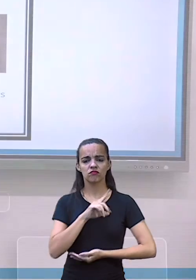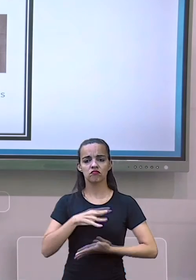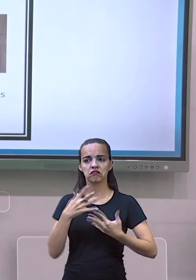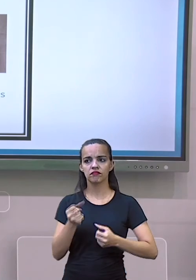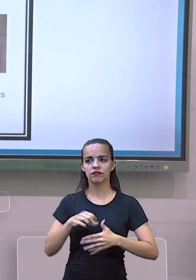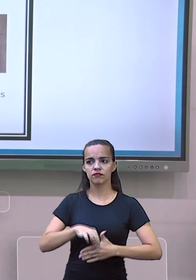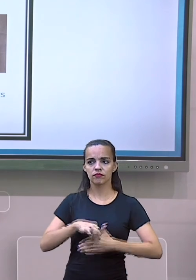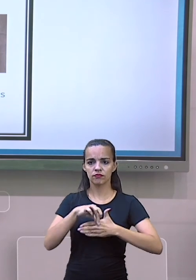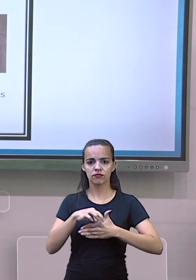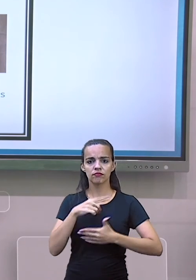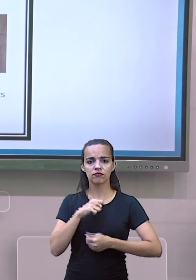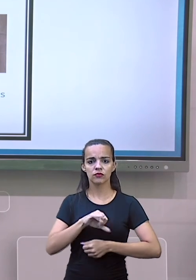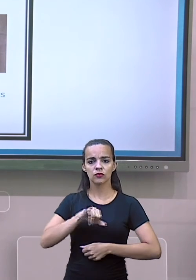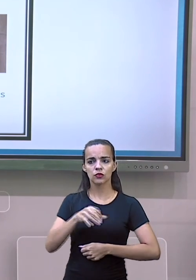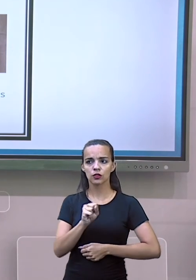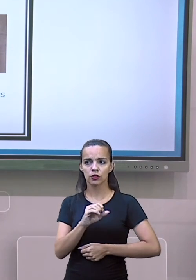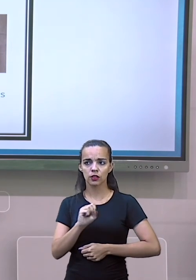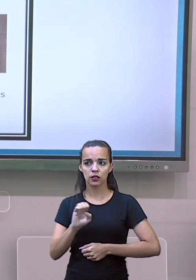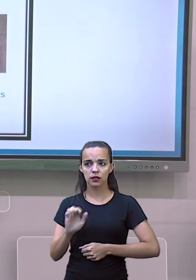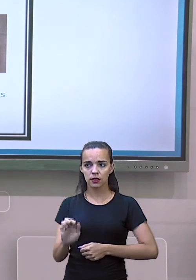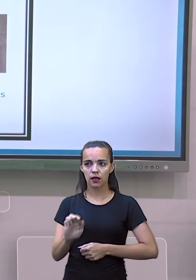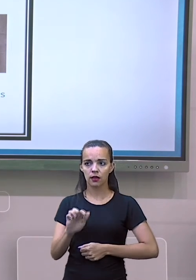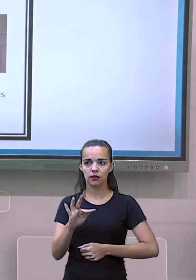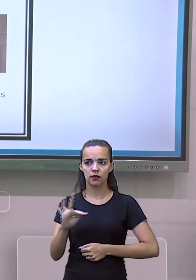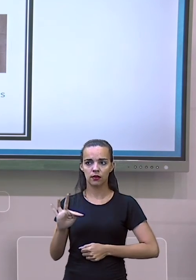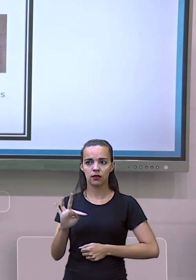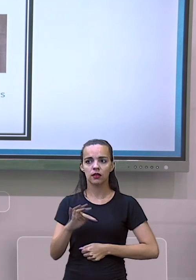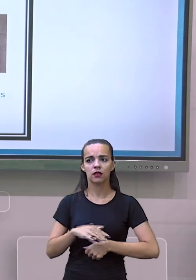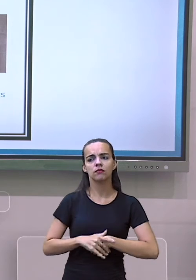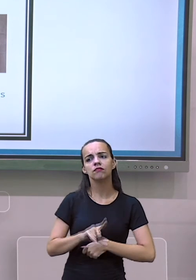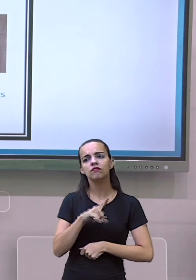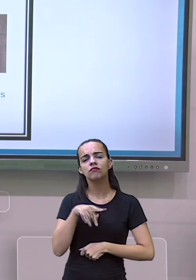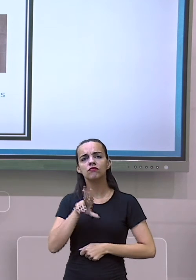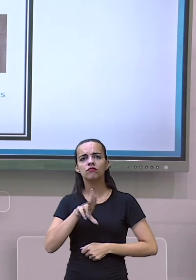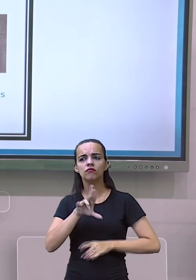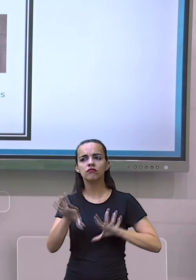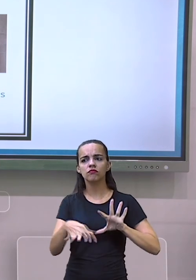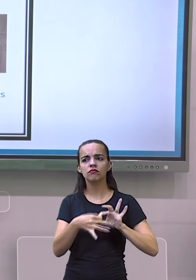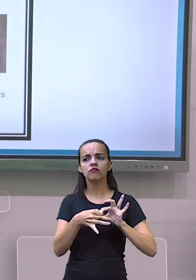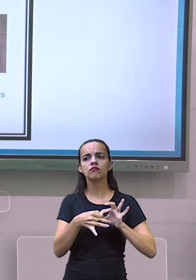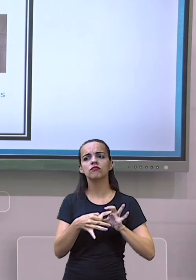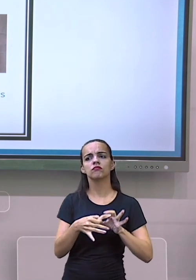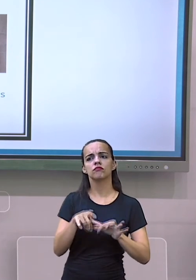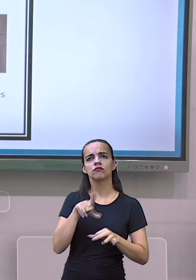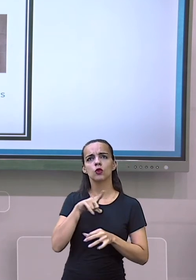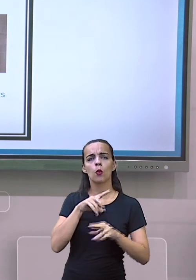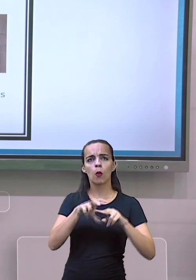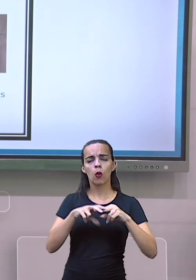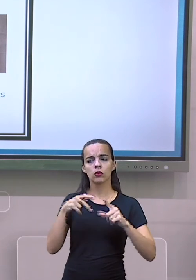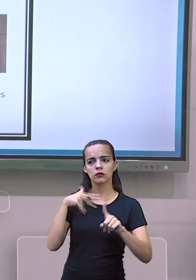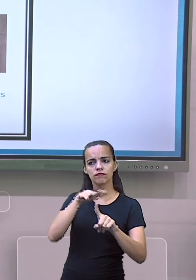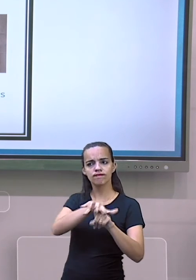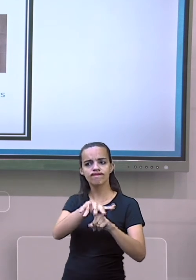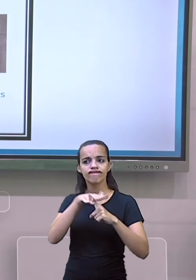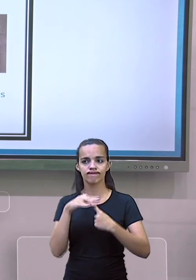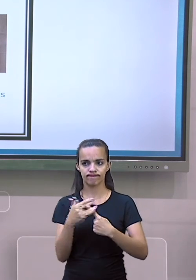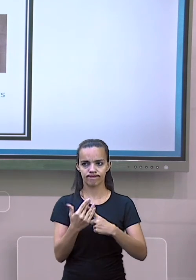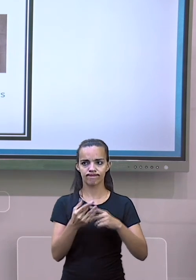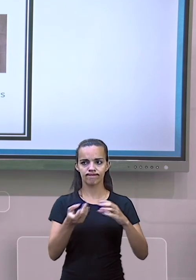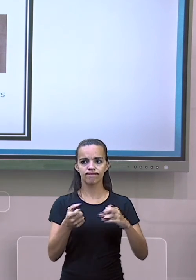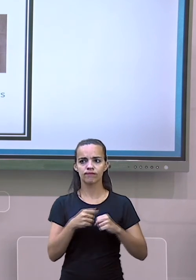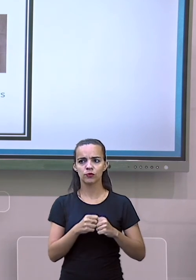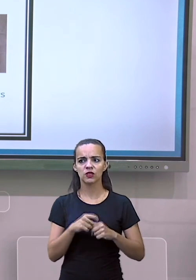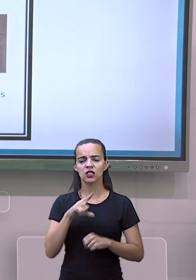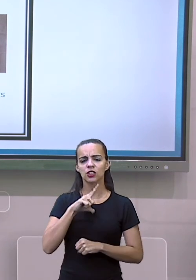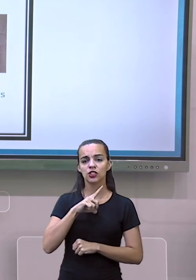por Joseph Stalin. Em seus anos finais, a União das Repúblicas Soviéticas Socialistas era composta